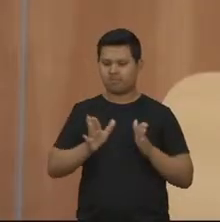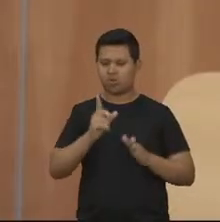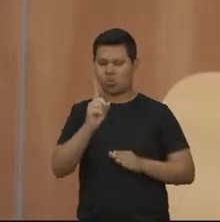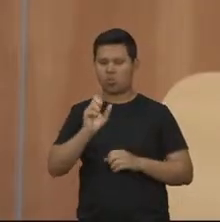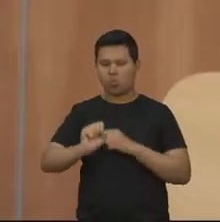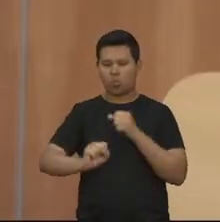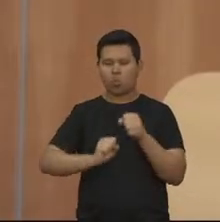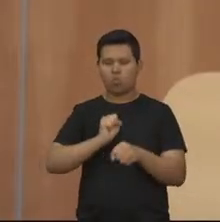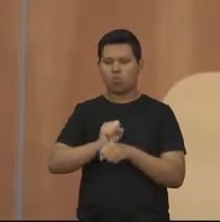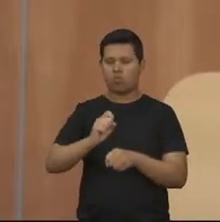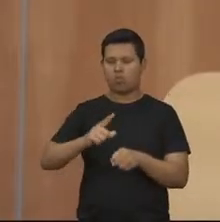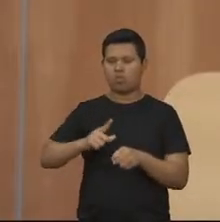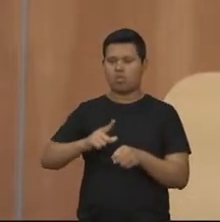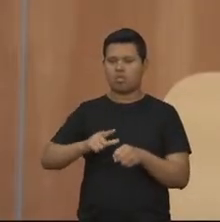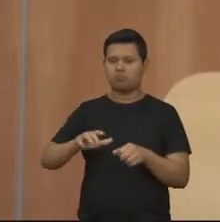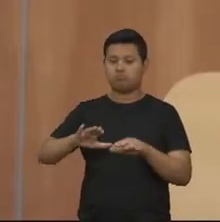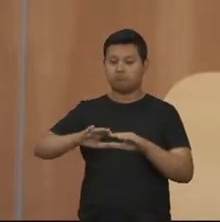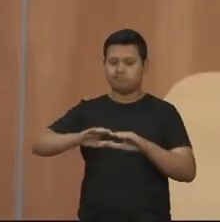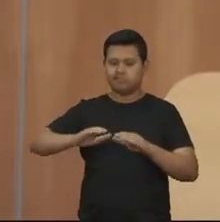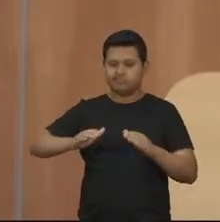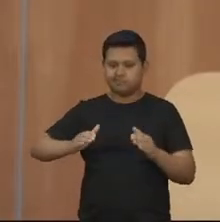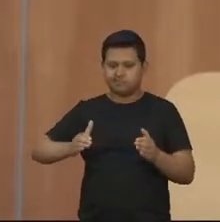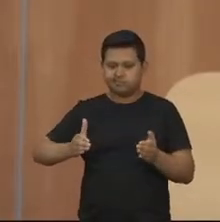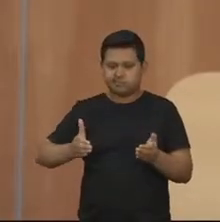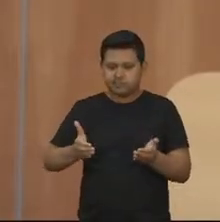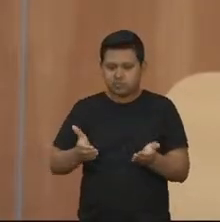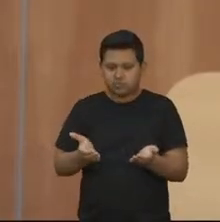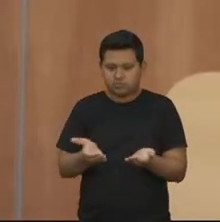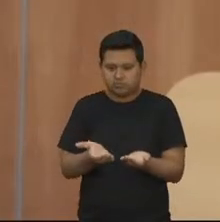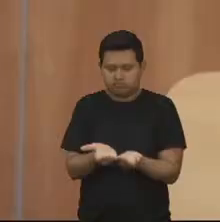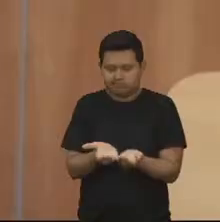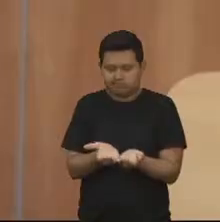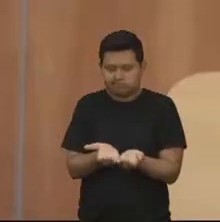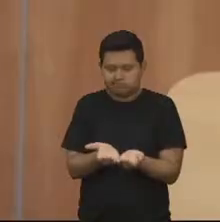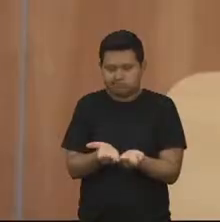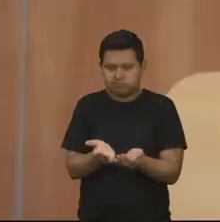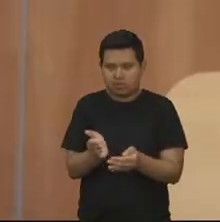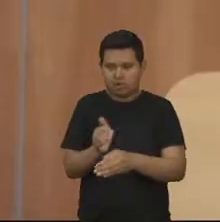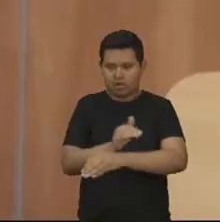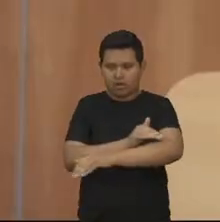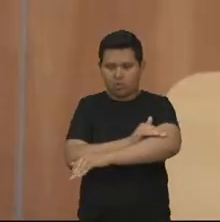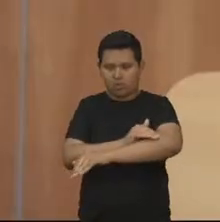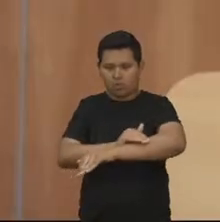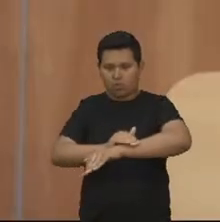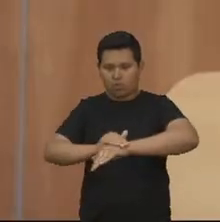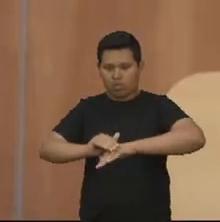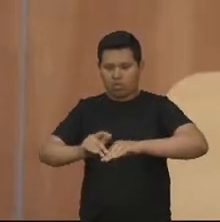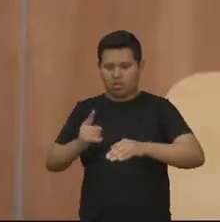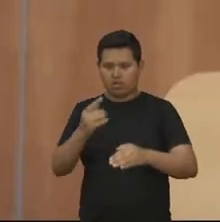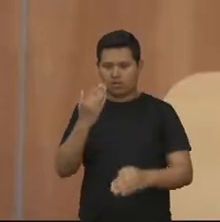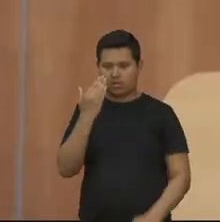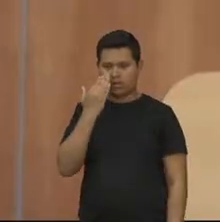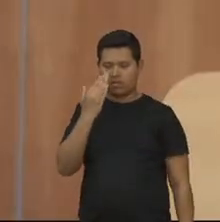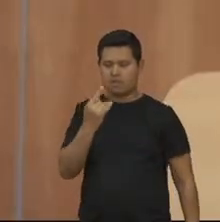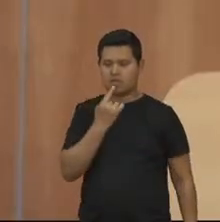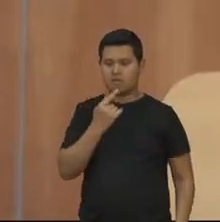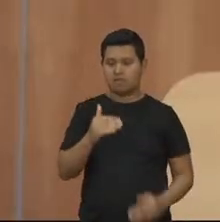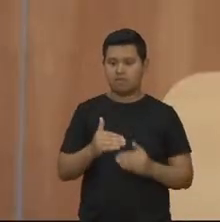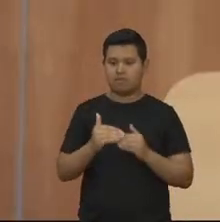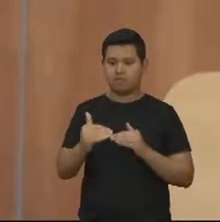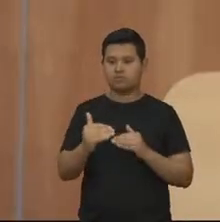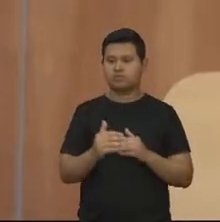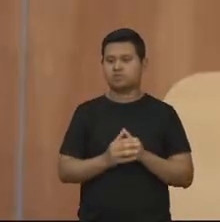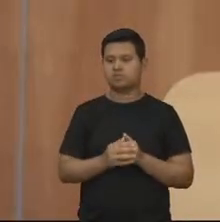um buraco gigantesco, uma verdadeira cratera, permanece na frente da casa do seu Pedro e da Dona Maria.